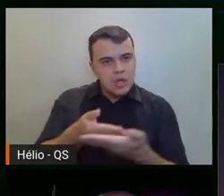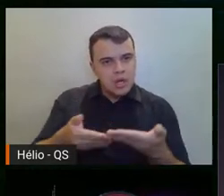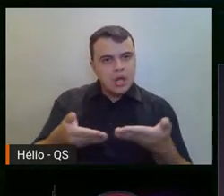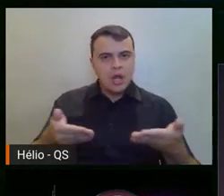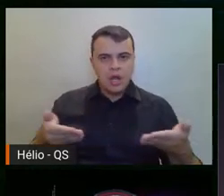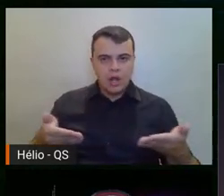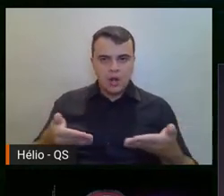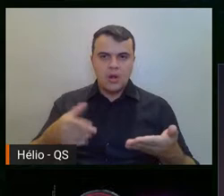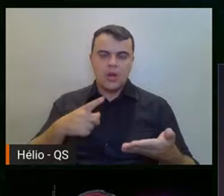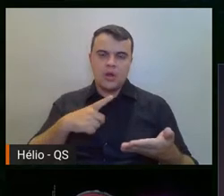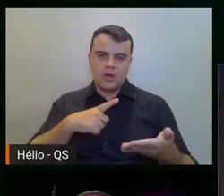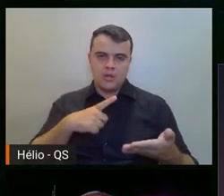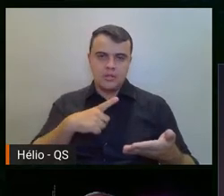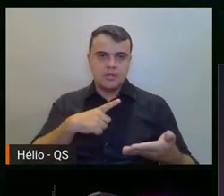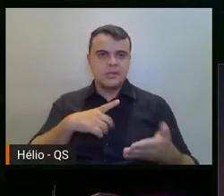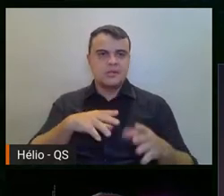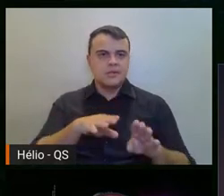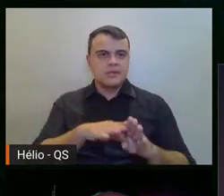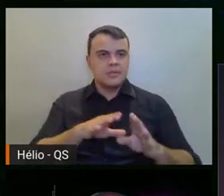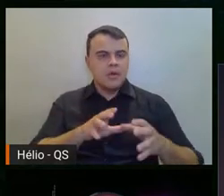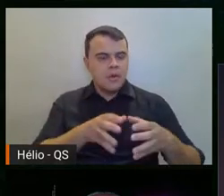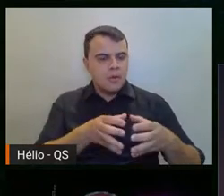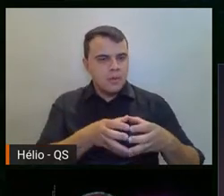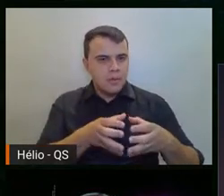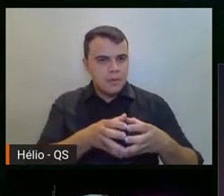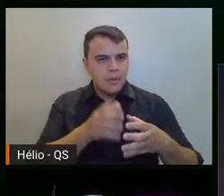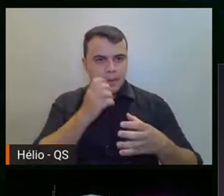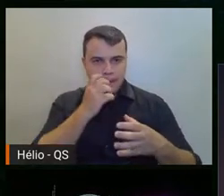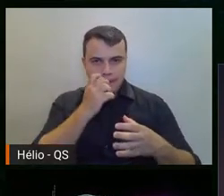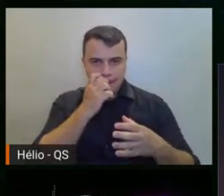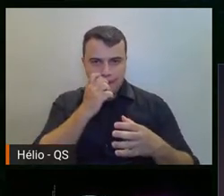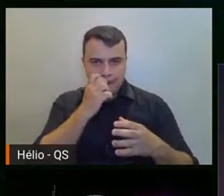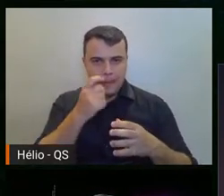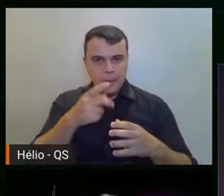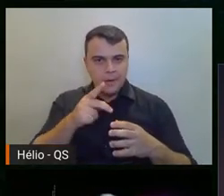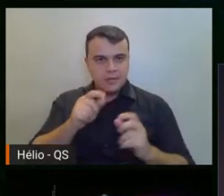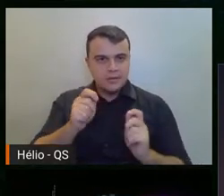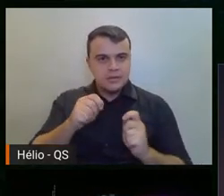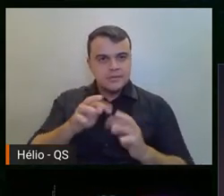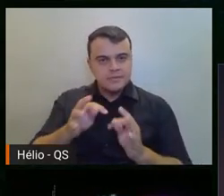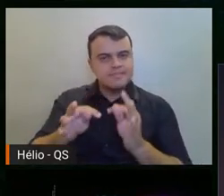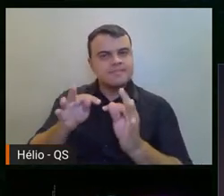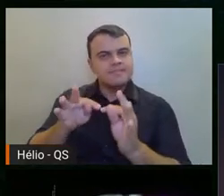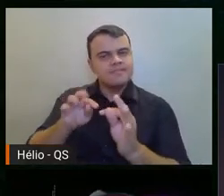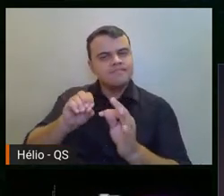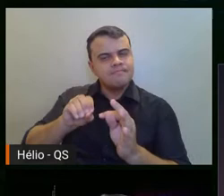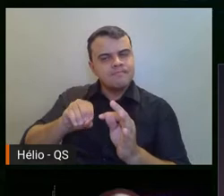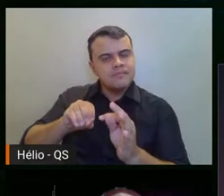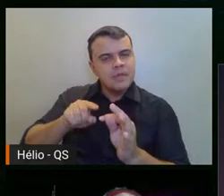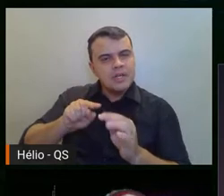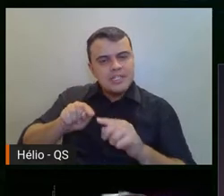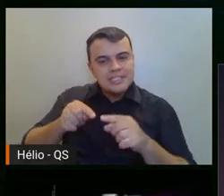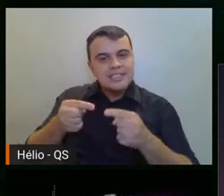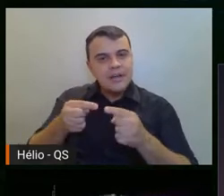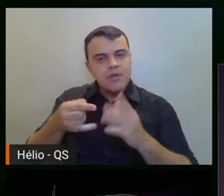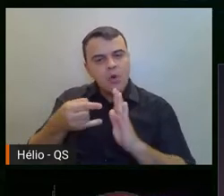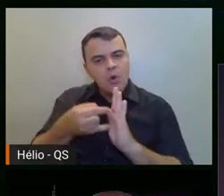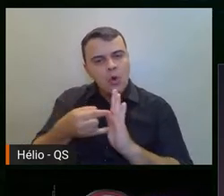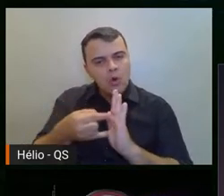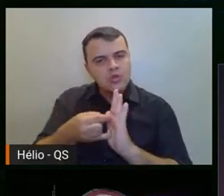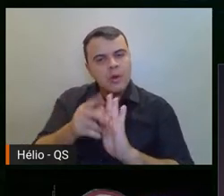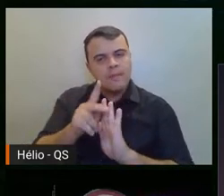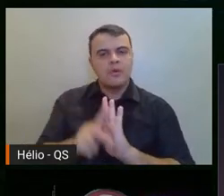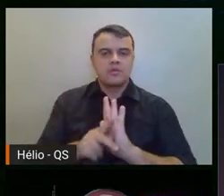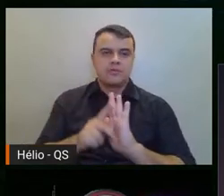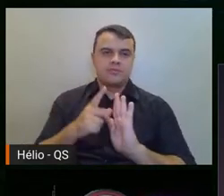plataforma inclusive interações de comunidade além da submissões técnicas né dos Desafios de código e projetos que